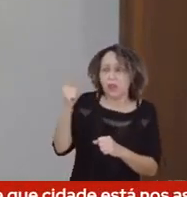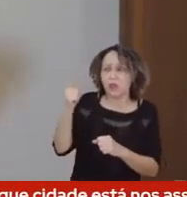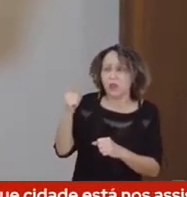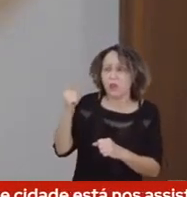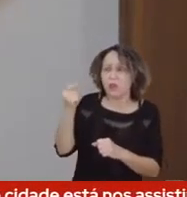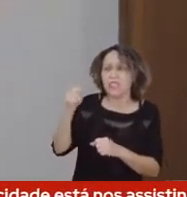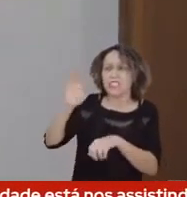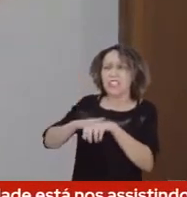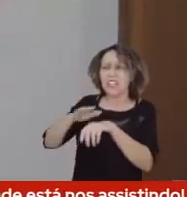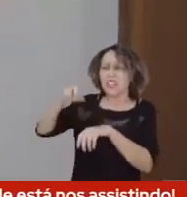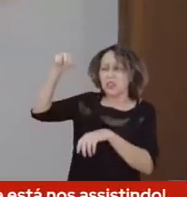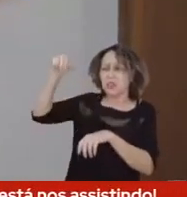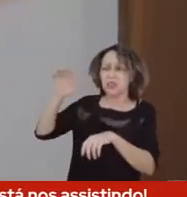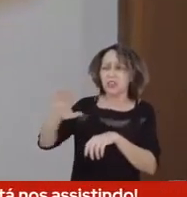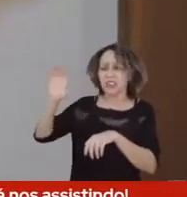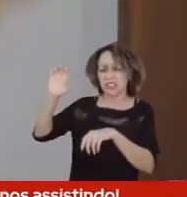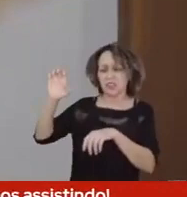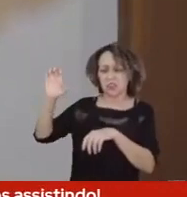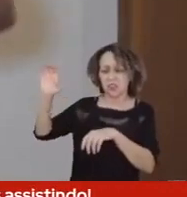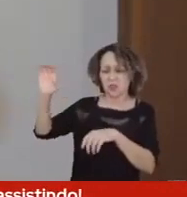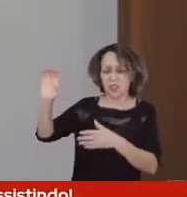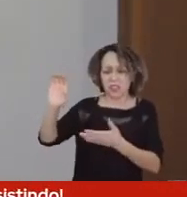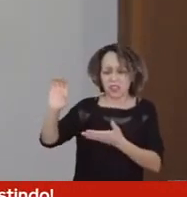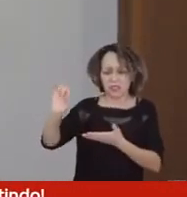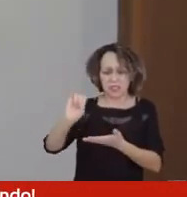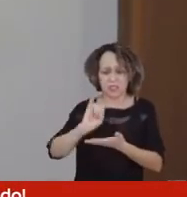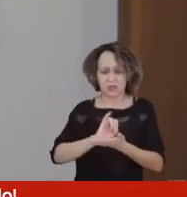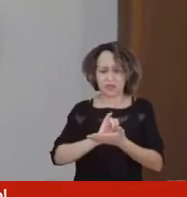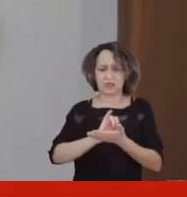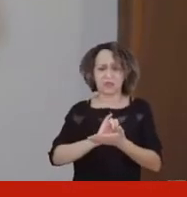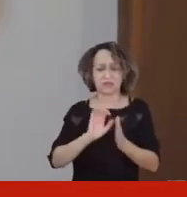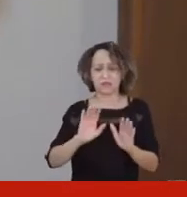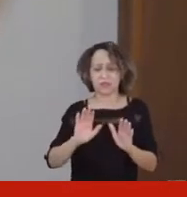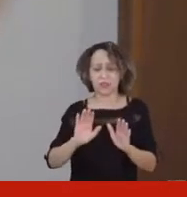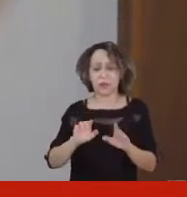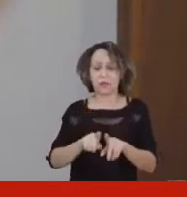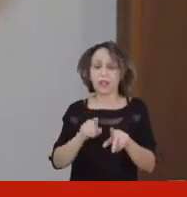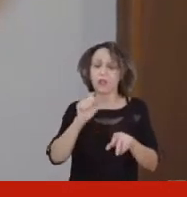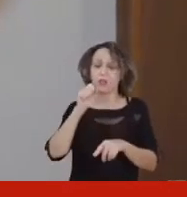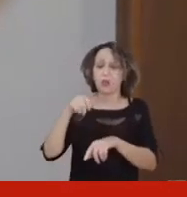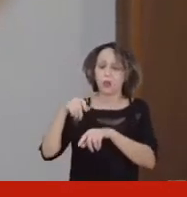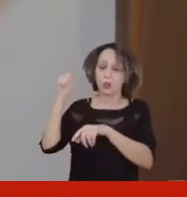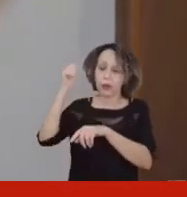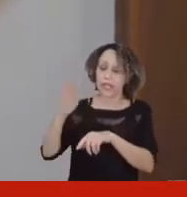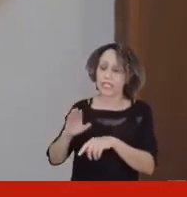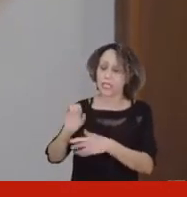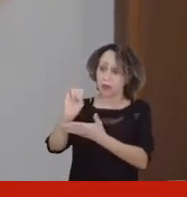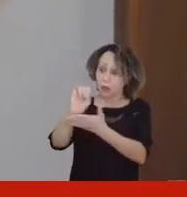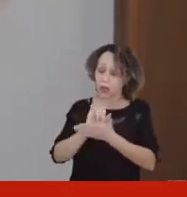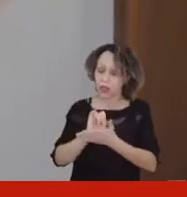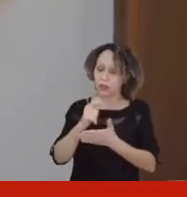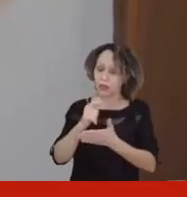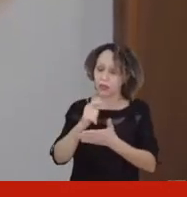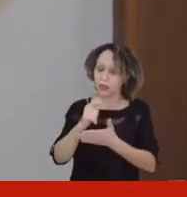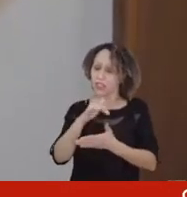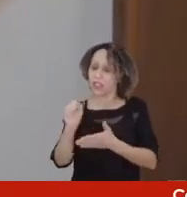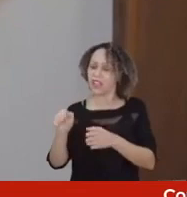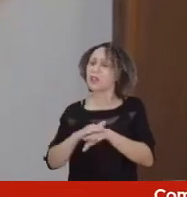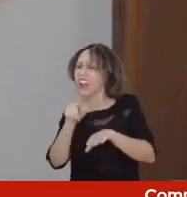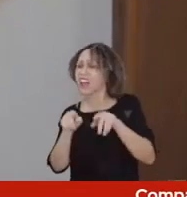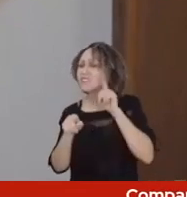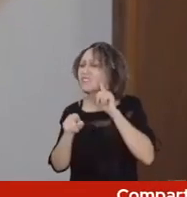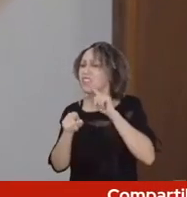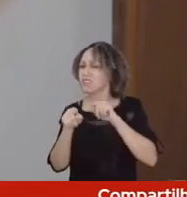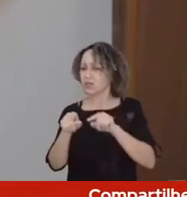Europa. O Brasil importava o gás dos Estados Unidos, que estava com excesso de gás, produzindo excesso de gás por causa do shale gas, e